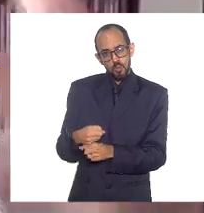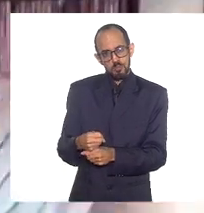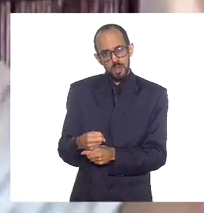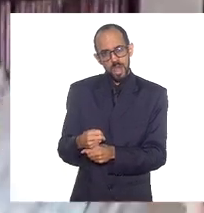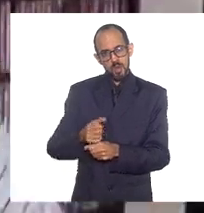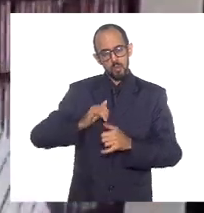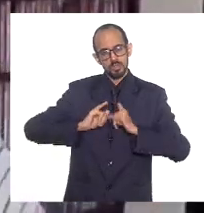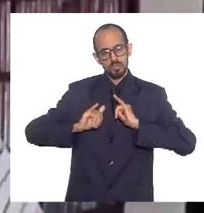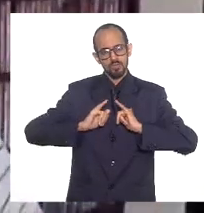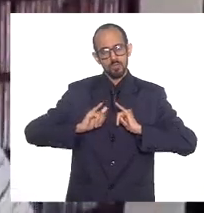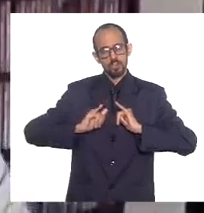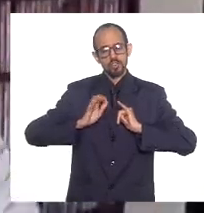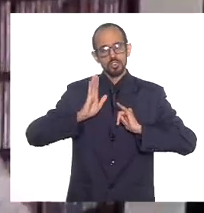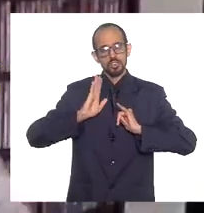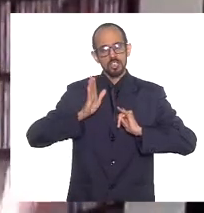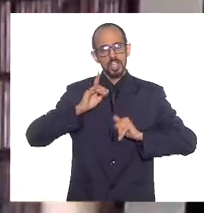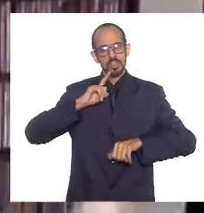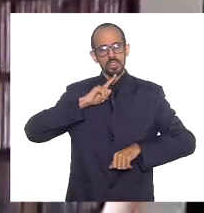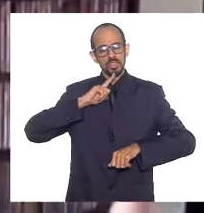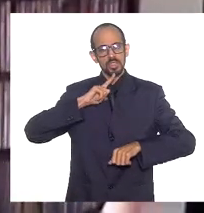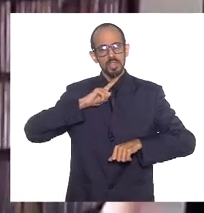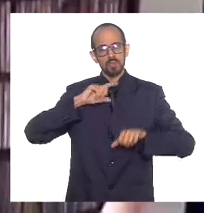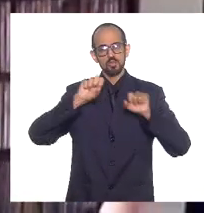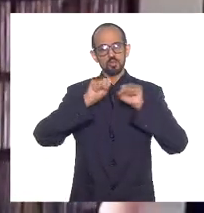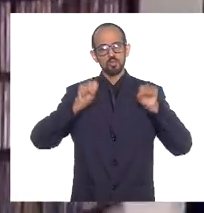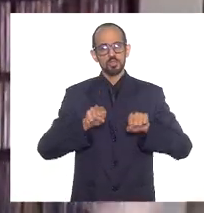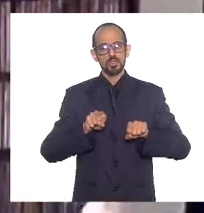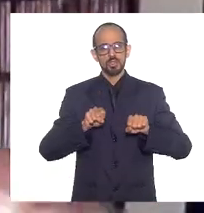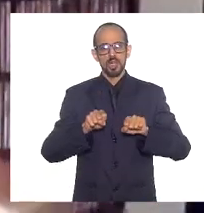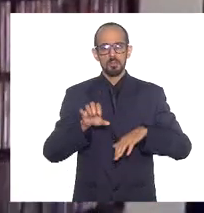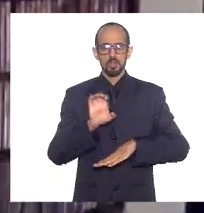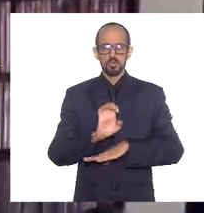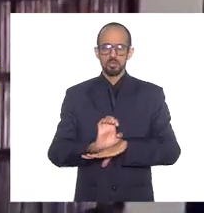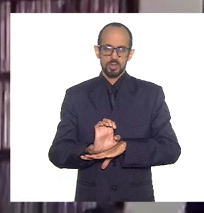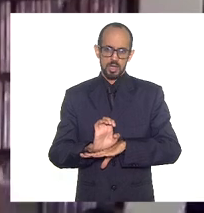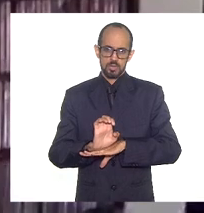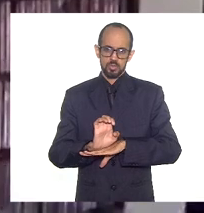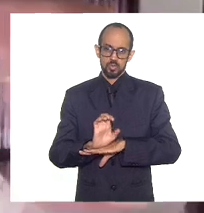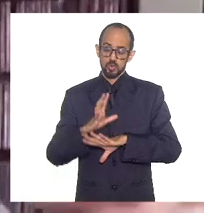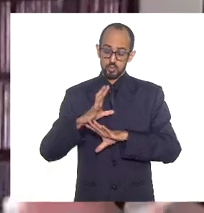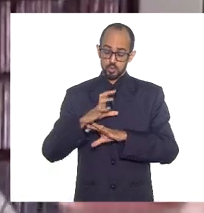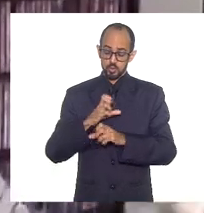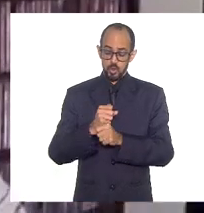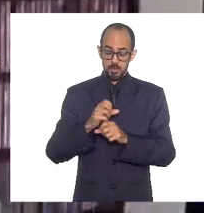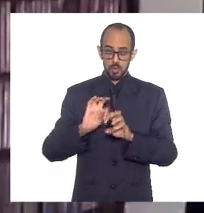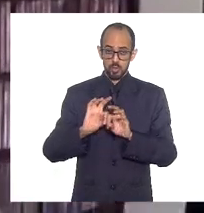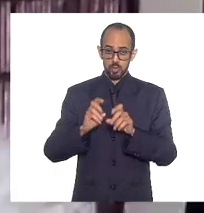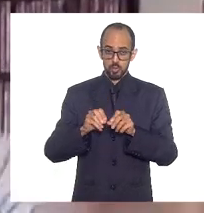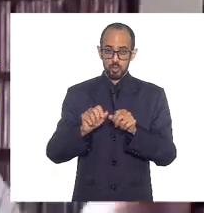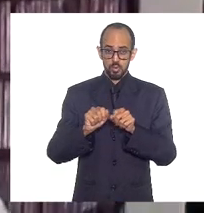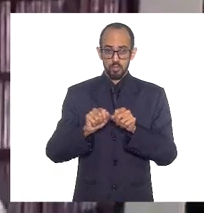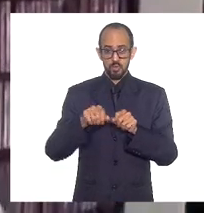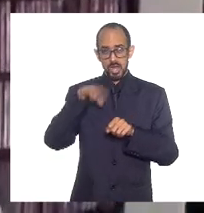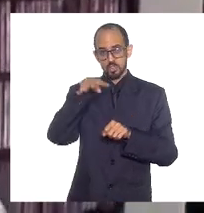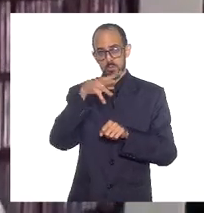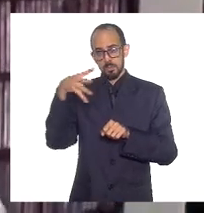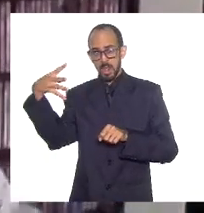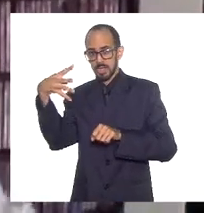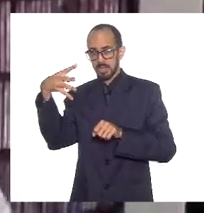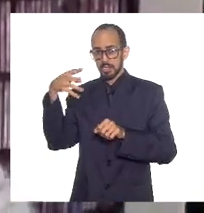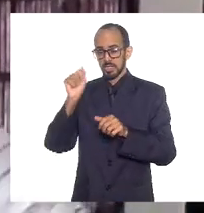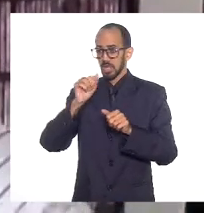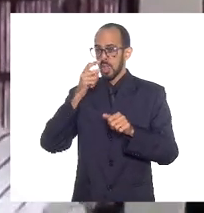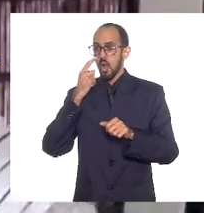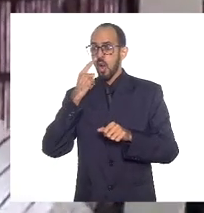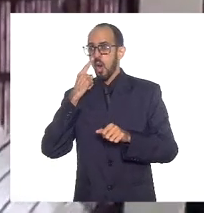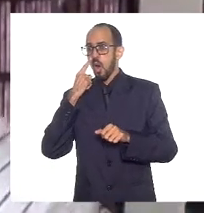já disponíveis na máquina do Estado. Junta os dois, faz uma matriz, cruzamento de dados